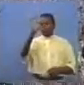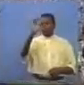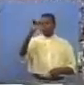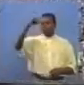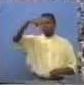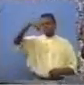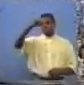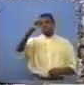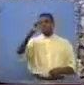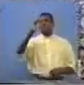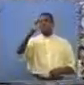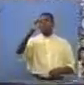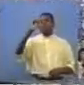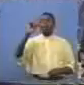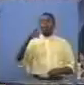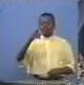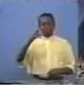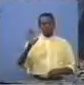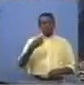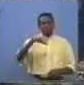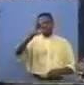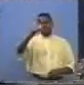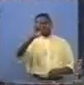E você inventa desculpa para não ir longe?